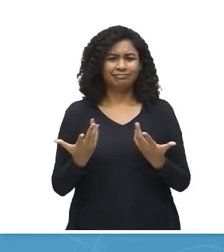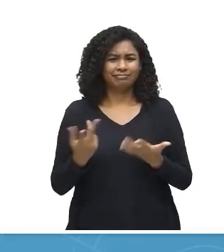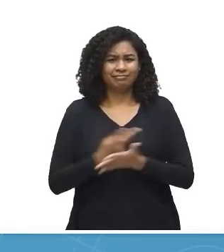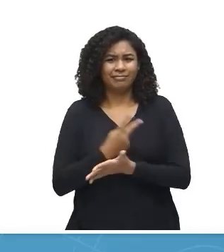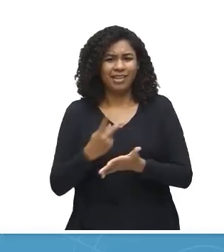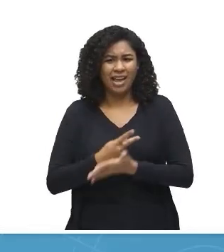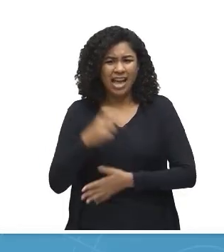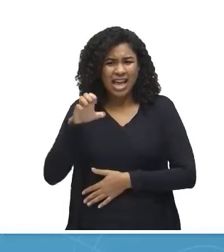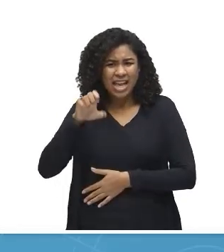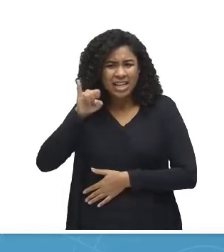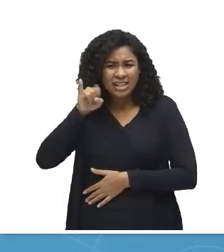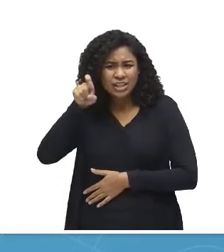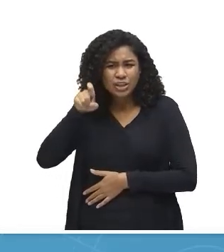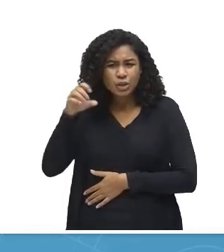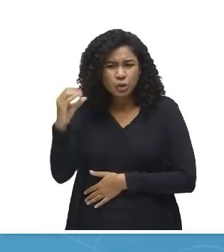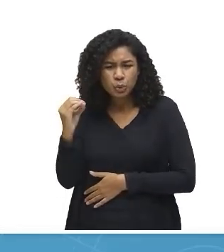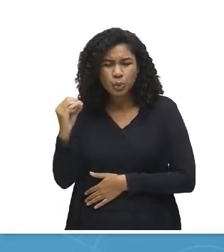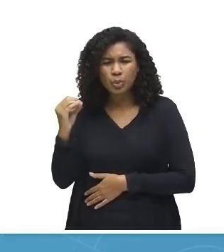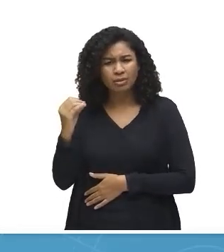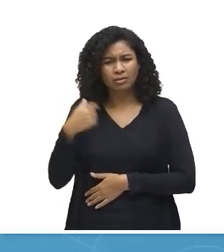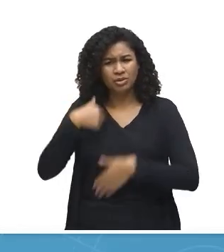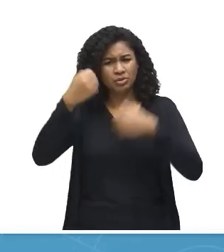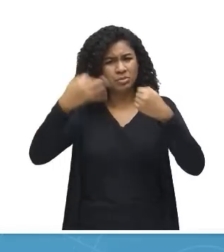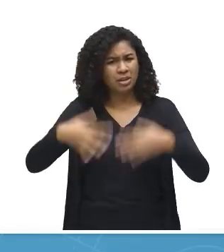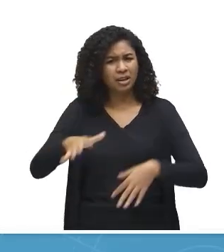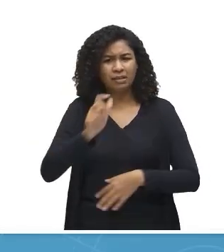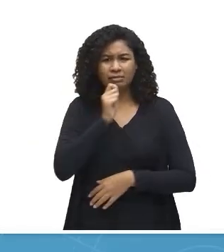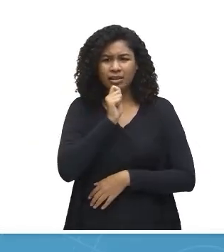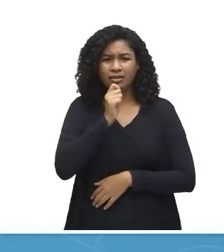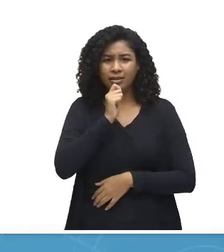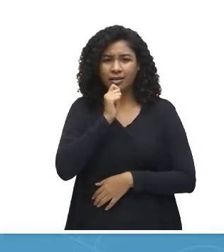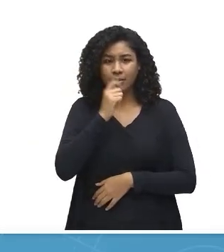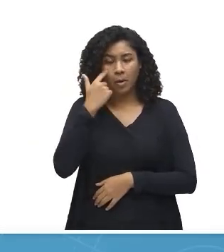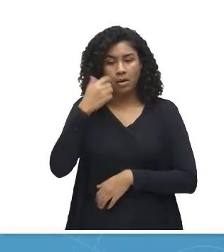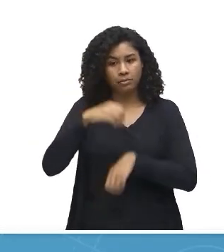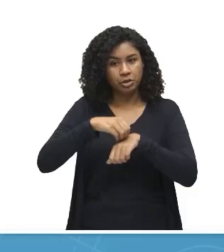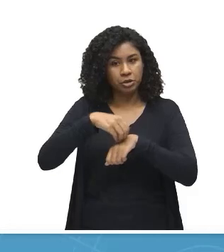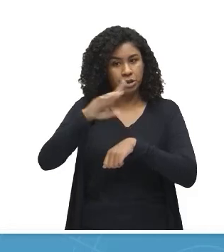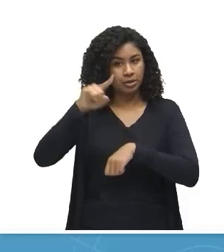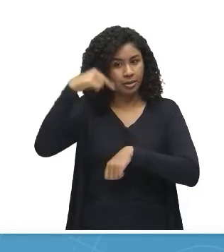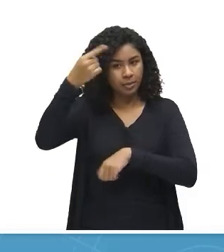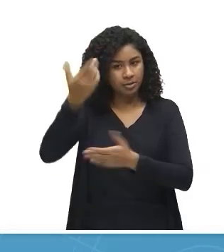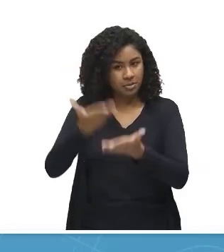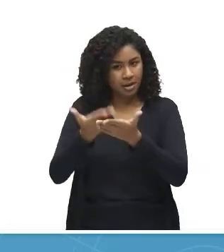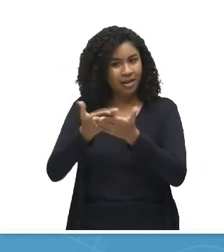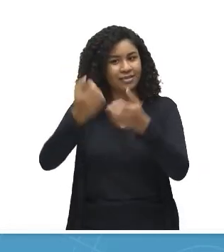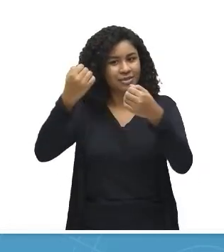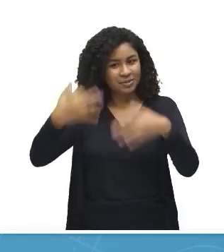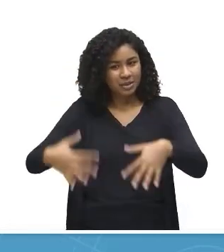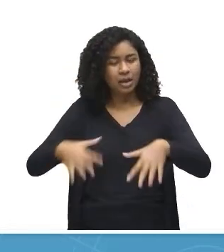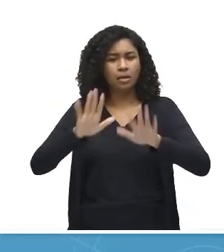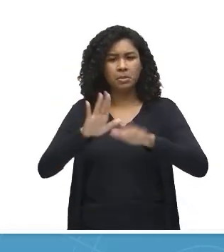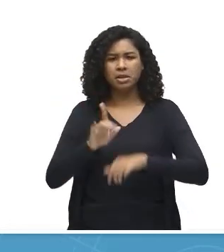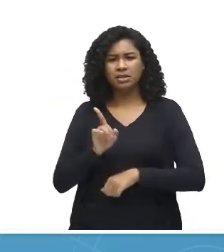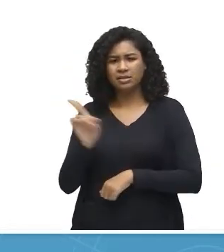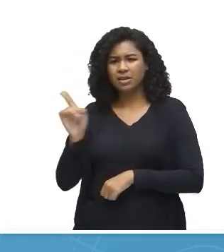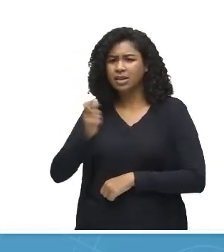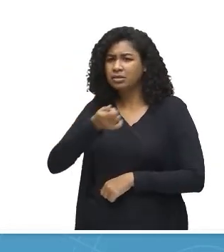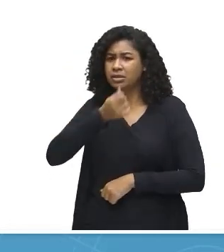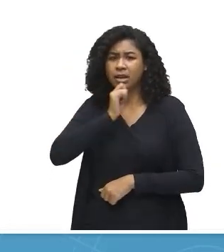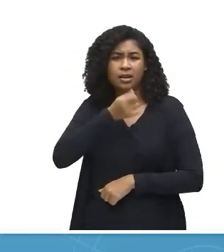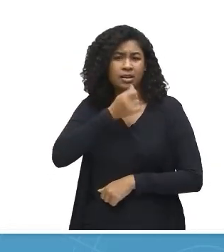nós não falamos ainda em eixo, já fica a dica para as próximas aulas, ainda, né? Nós vamos ver mais à